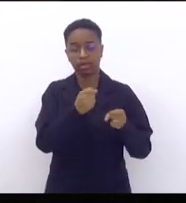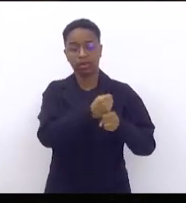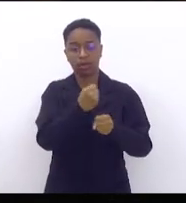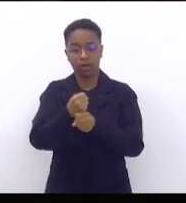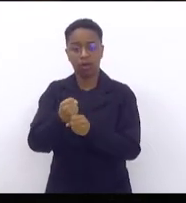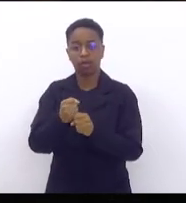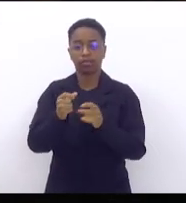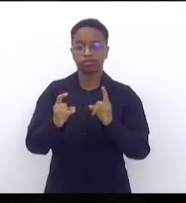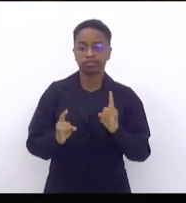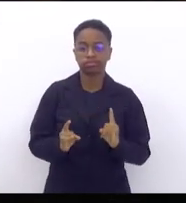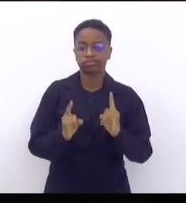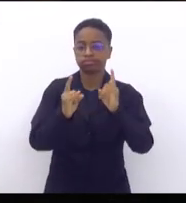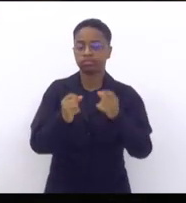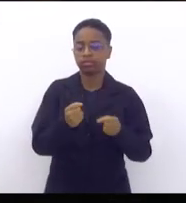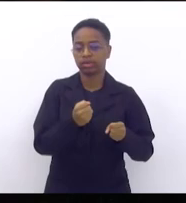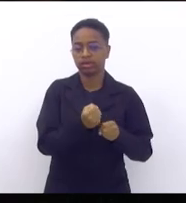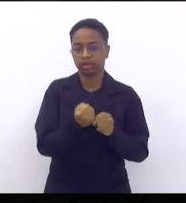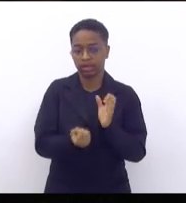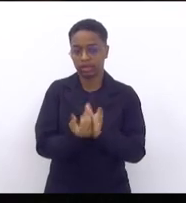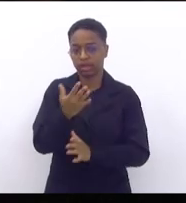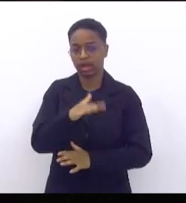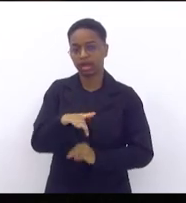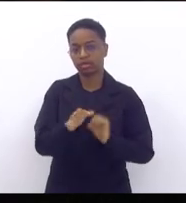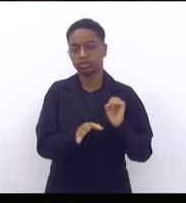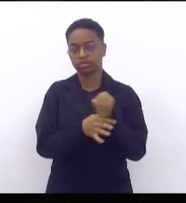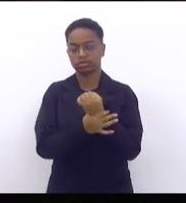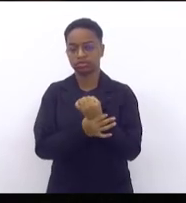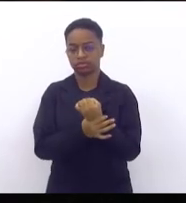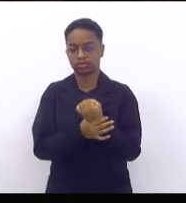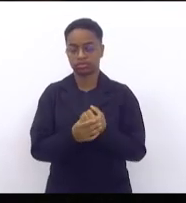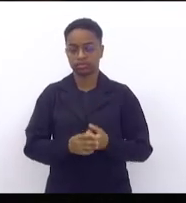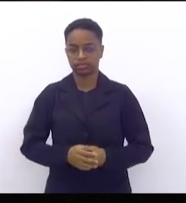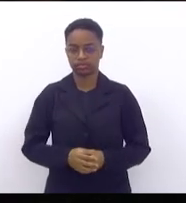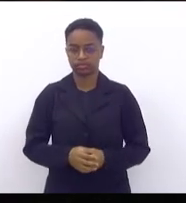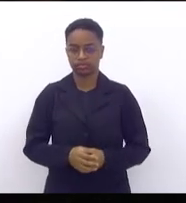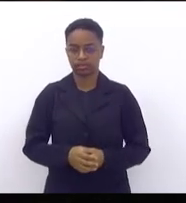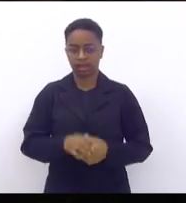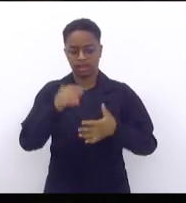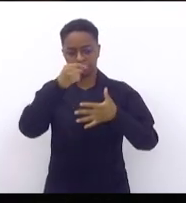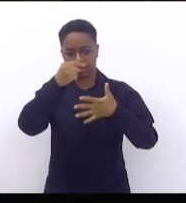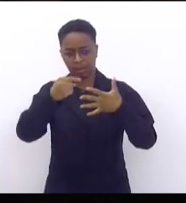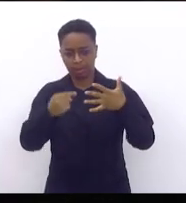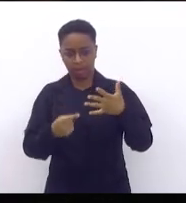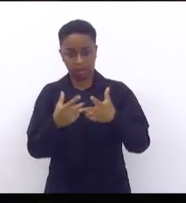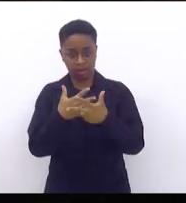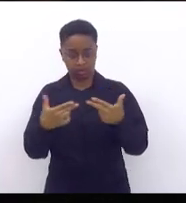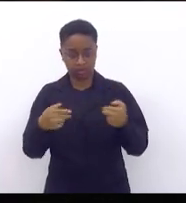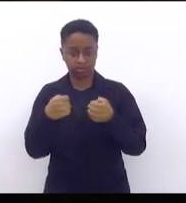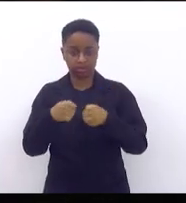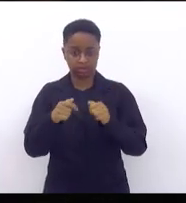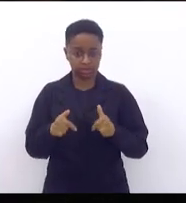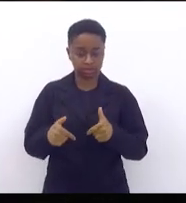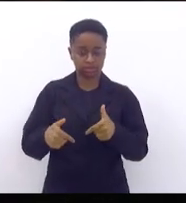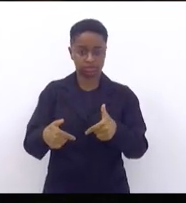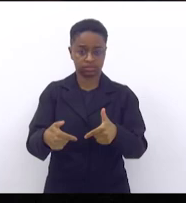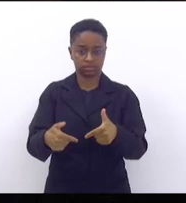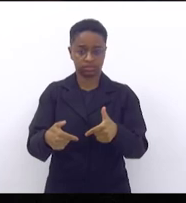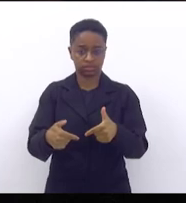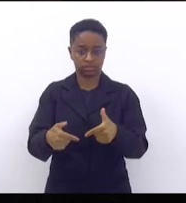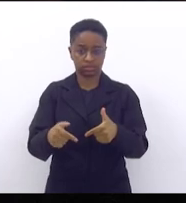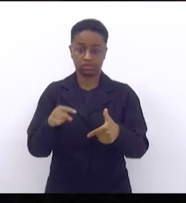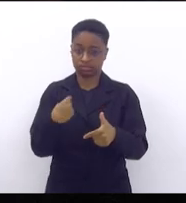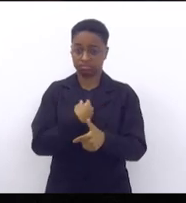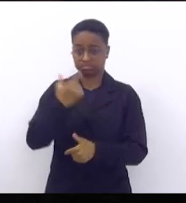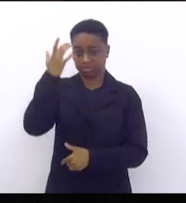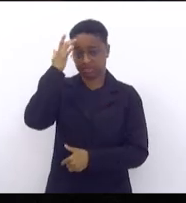seguras, todo esse rol de questões que têm que ser edificadas, que todos